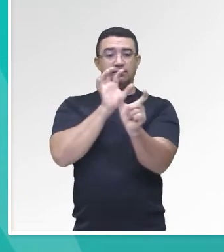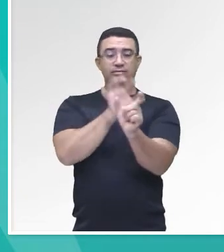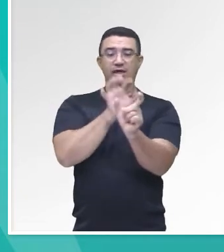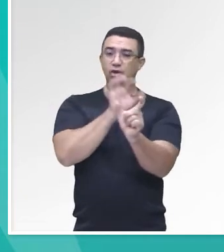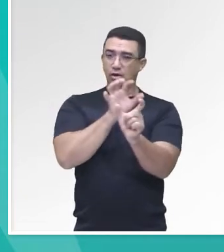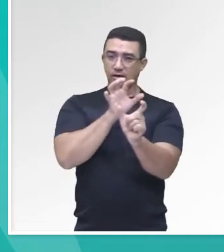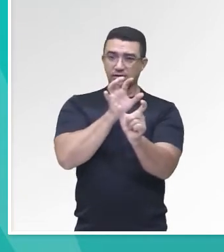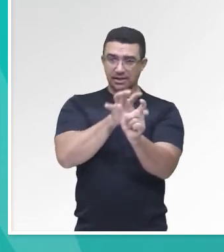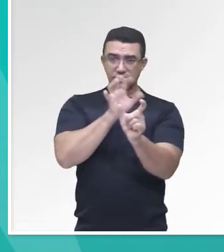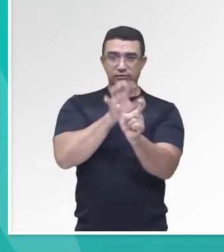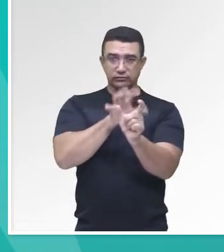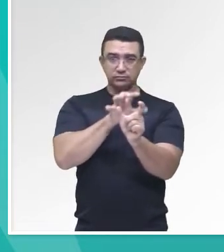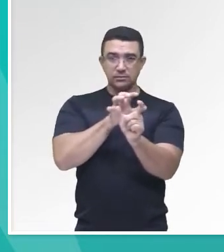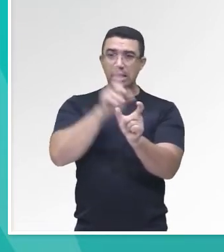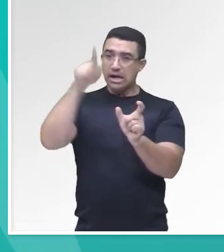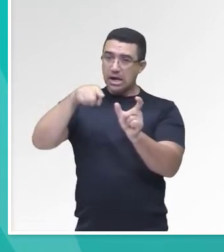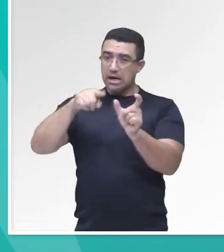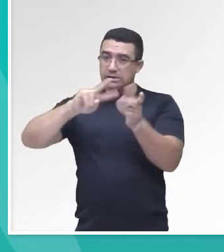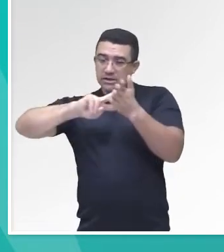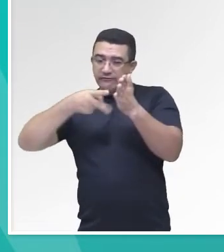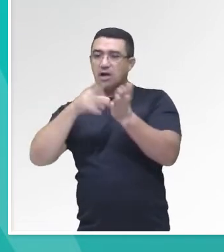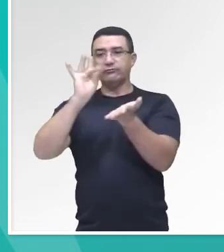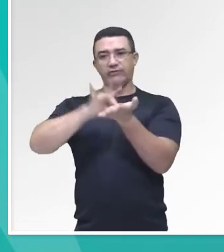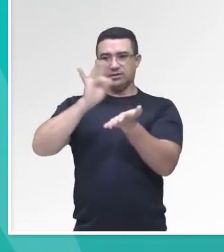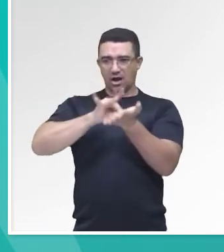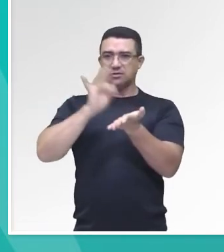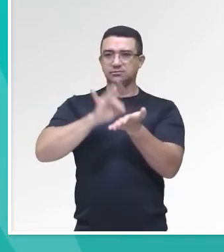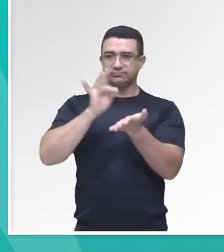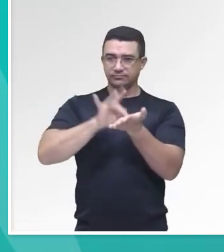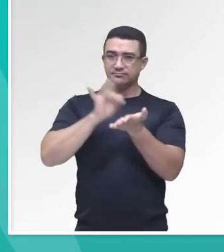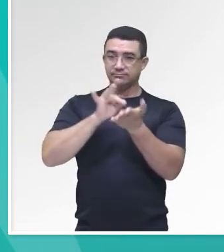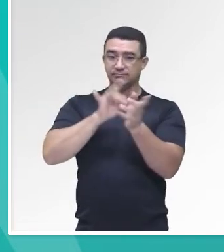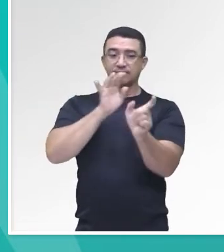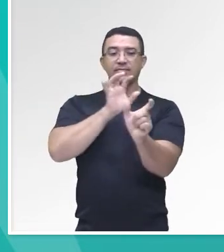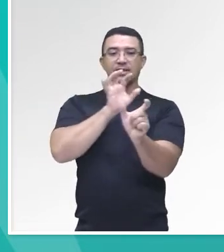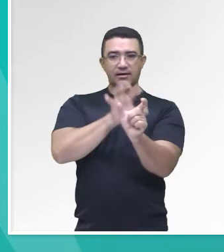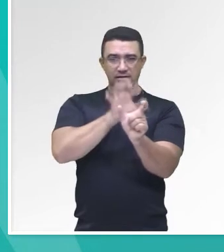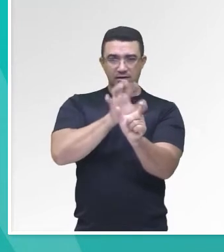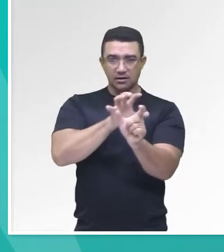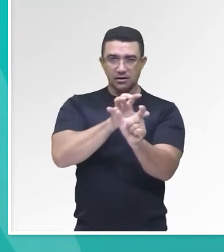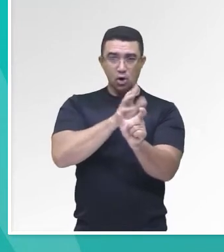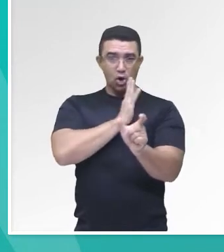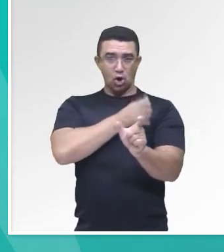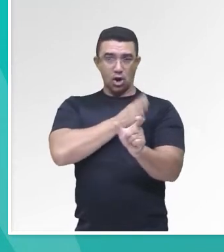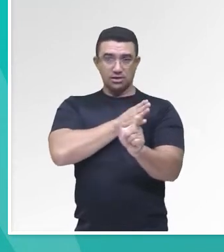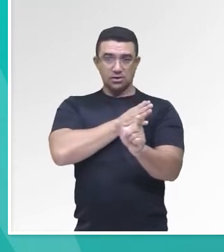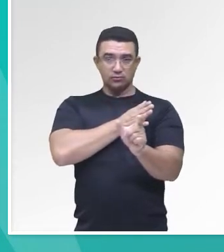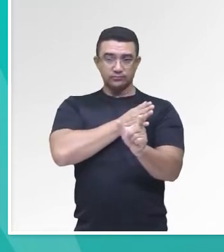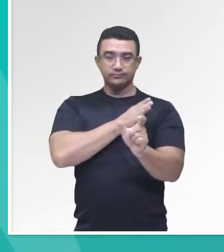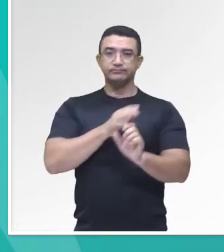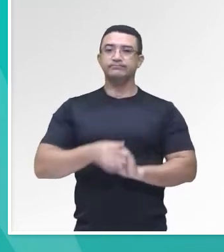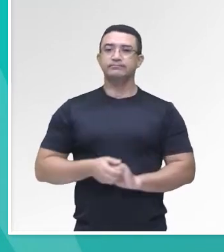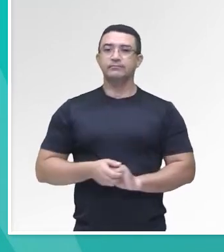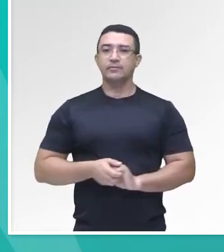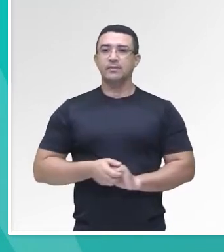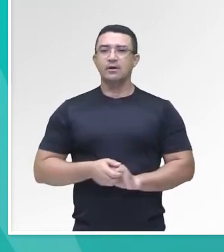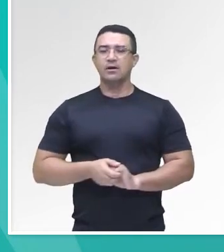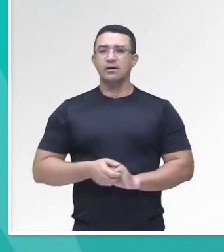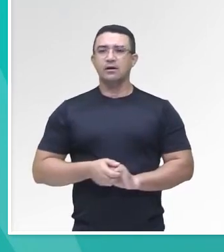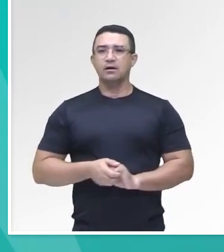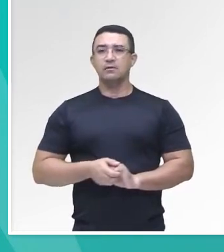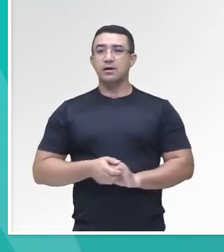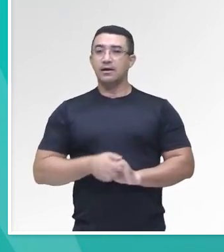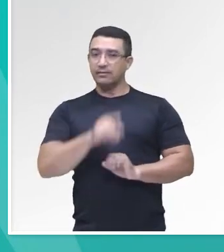Denotativo. É o sentido real, né? Do que representa a palavra coração. É claro que nesse